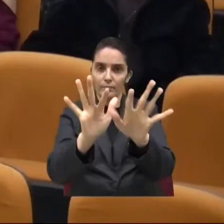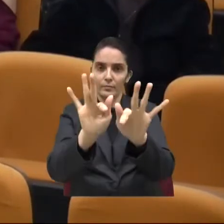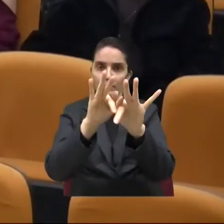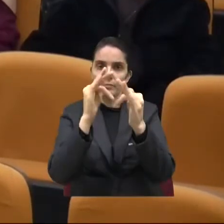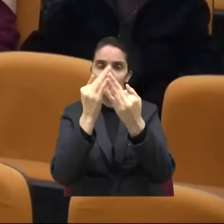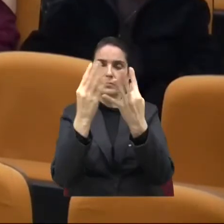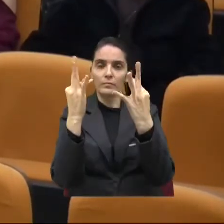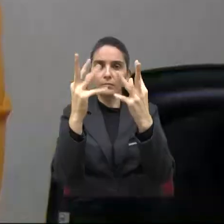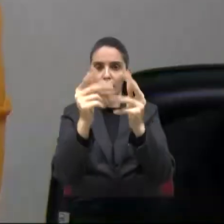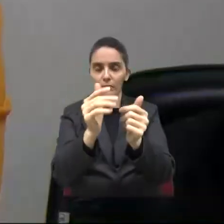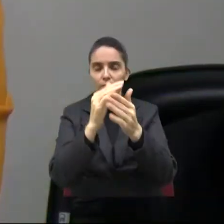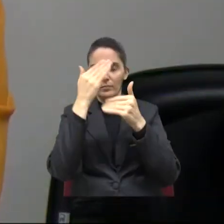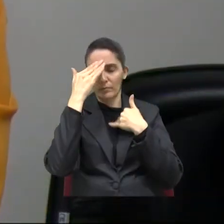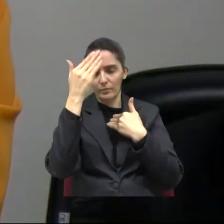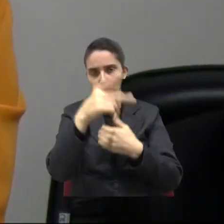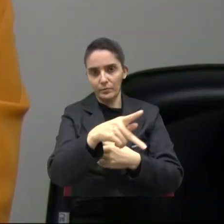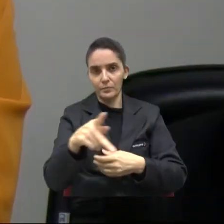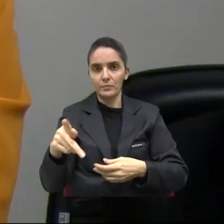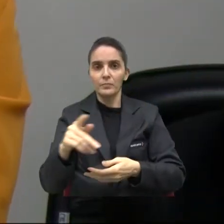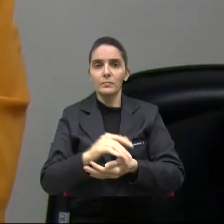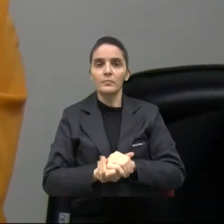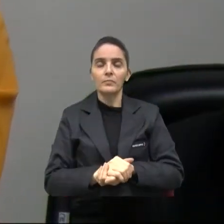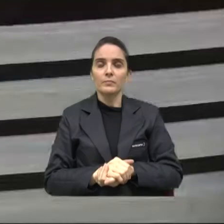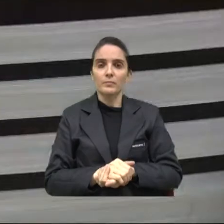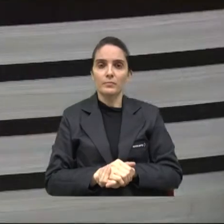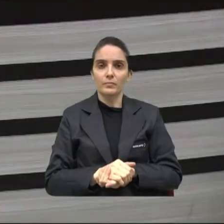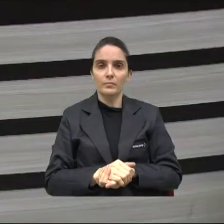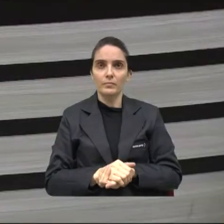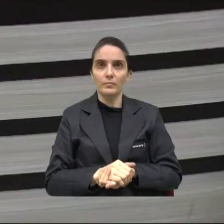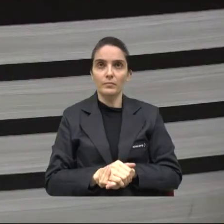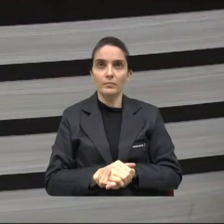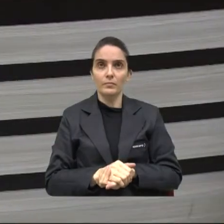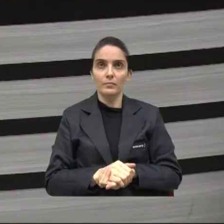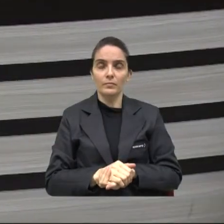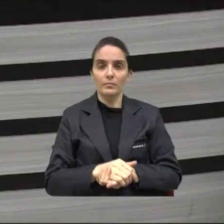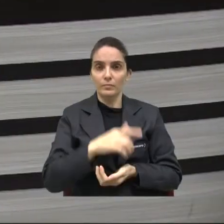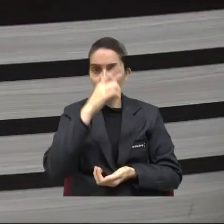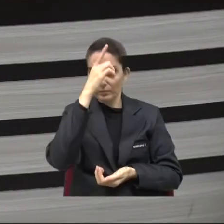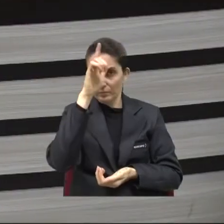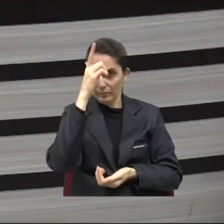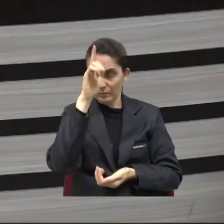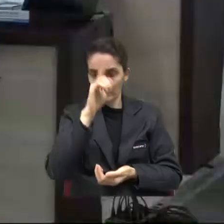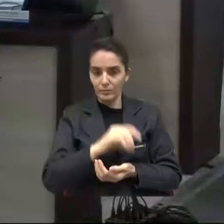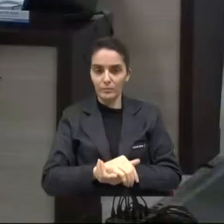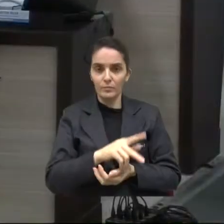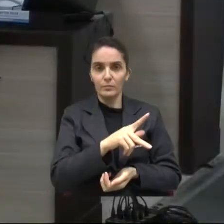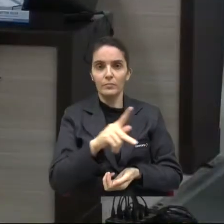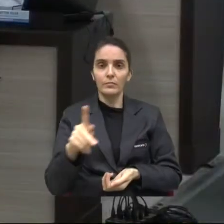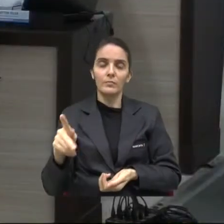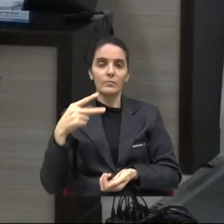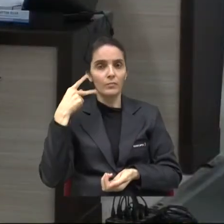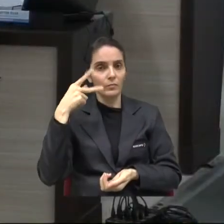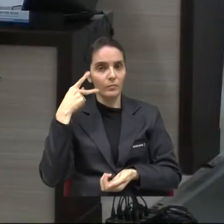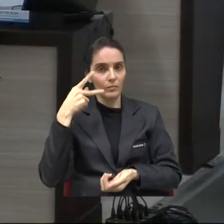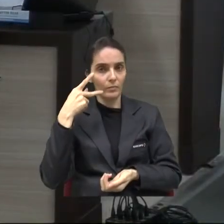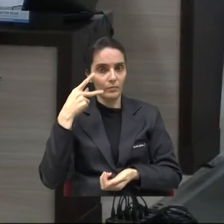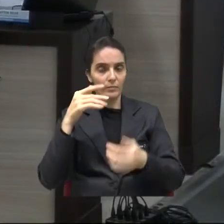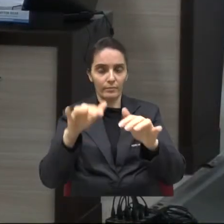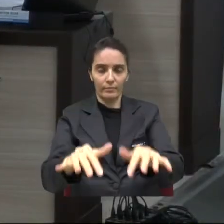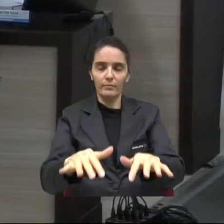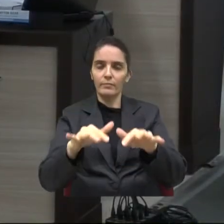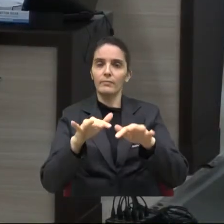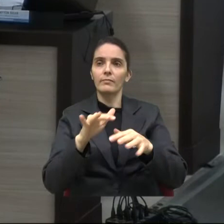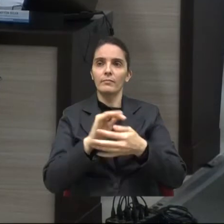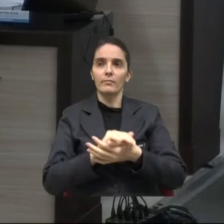comunidade. Muito obrigada, senhor presidente. A palavra, vereador Lemão. Presidente, vereadores, vereadoras, público